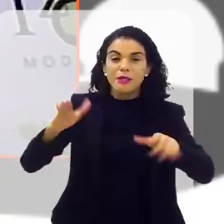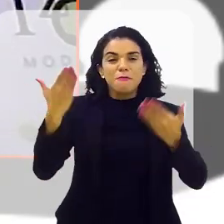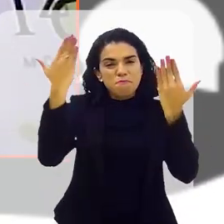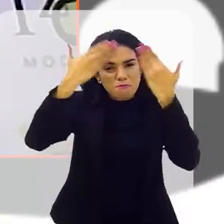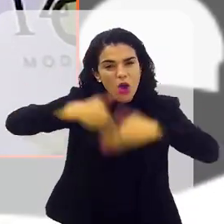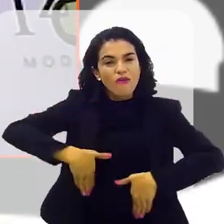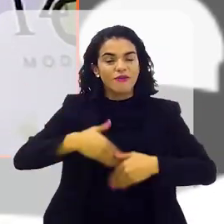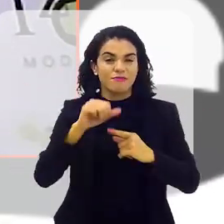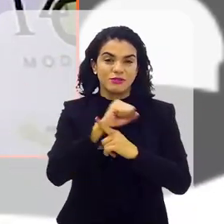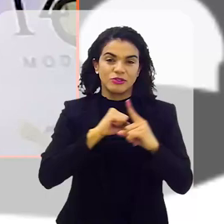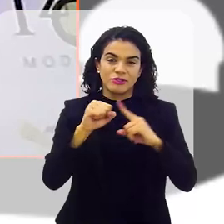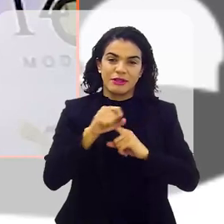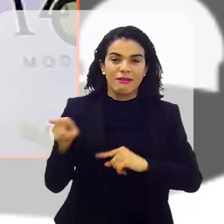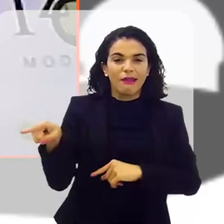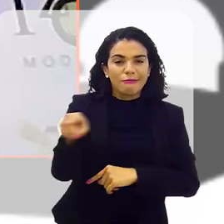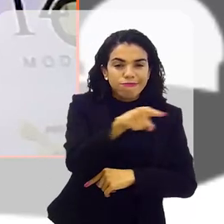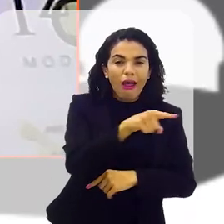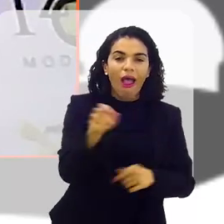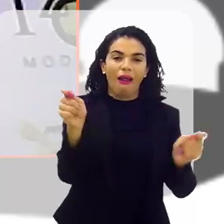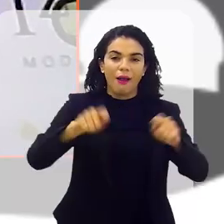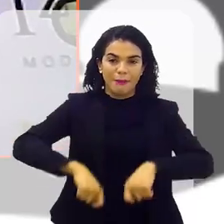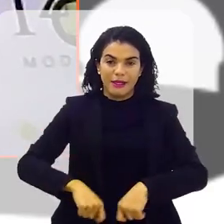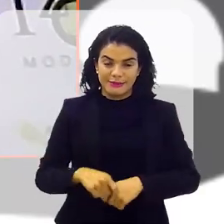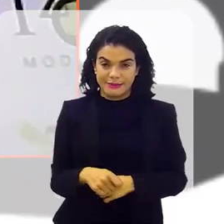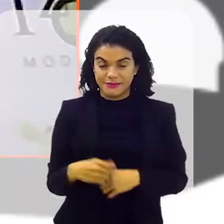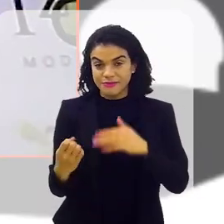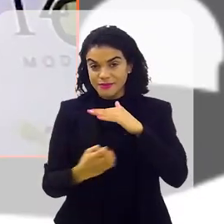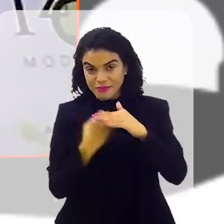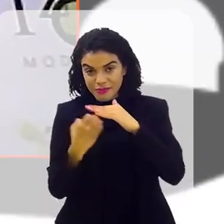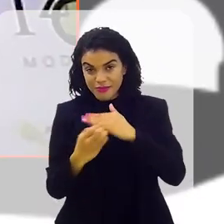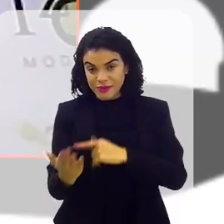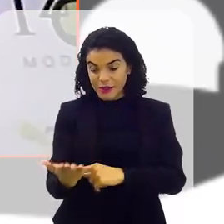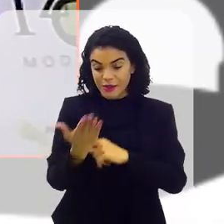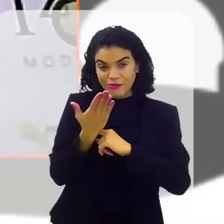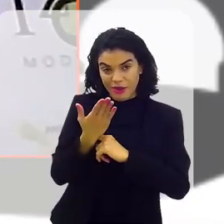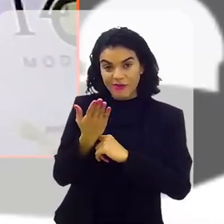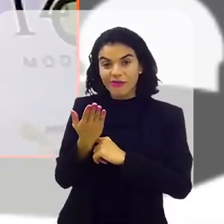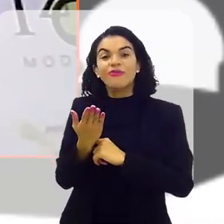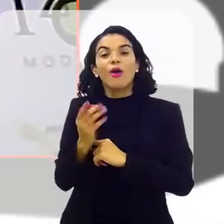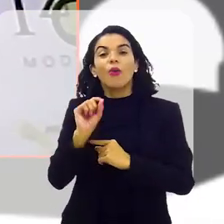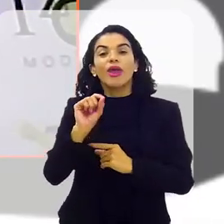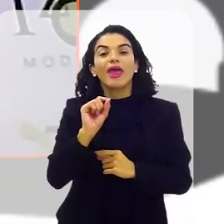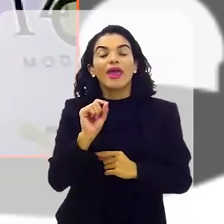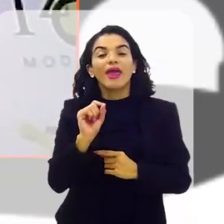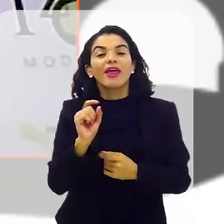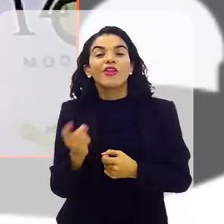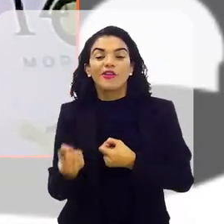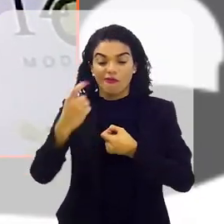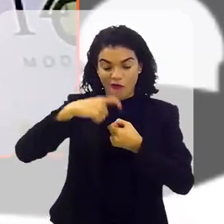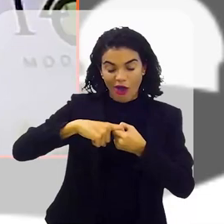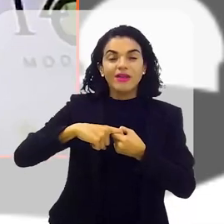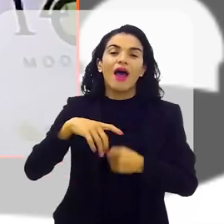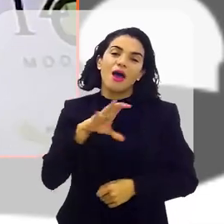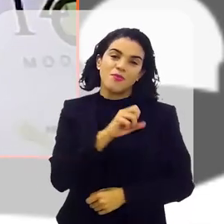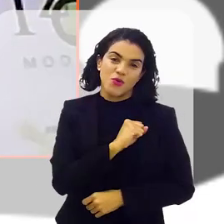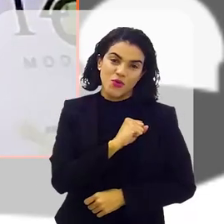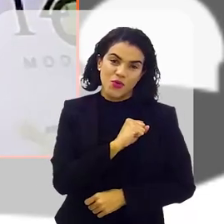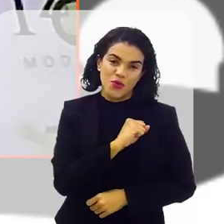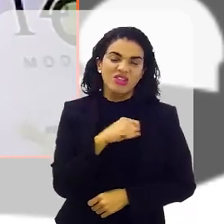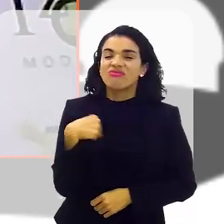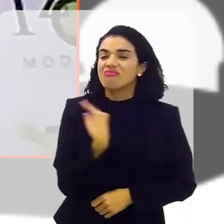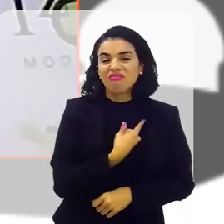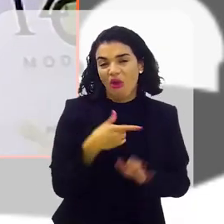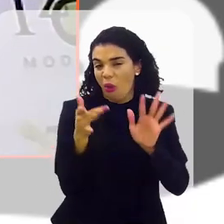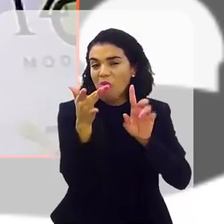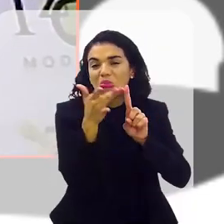eles são capazes Então acho que é contra a partir dessa o empresário que nos ajudar vai receber de volta muito amor a gente